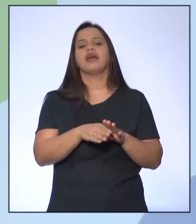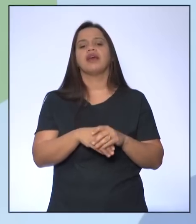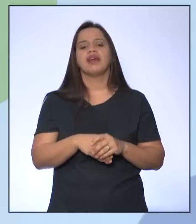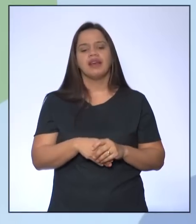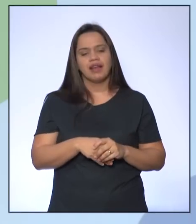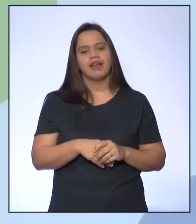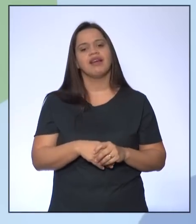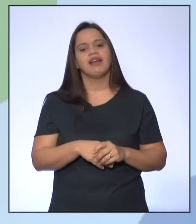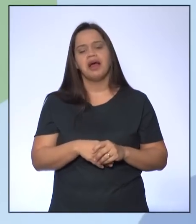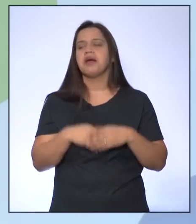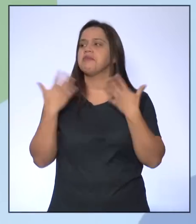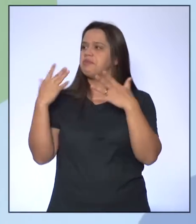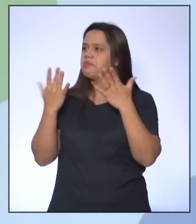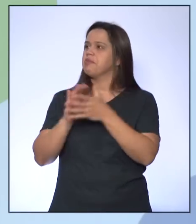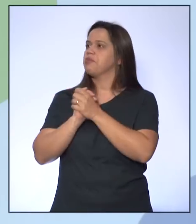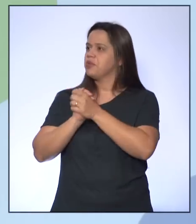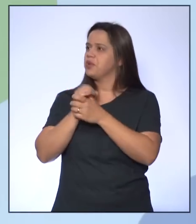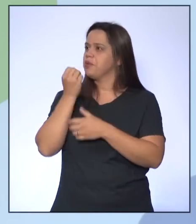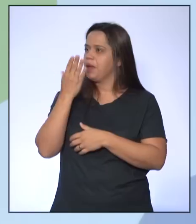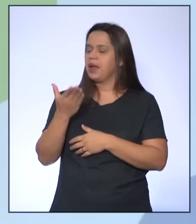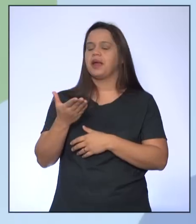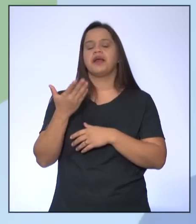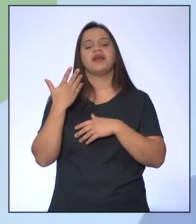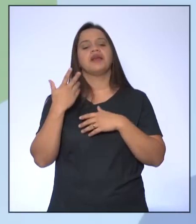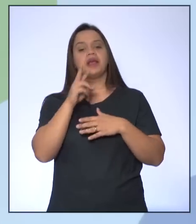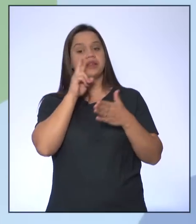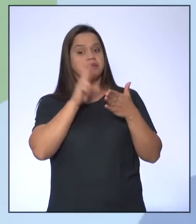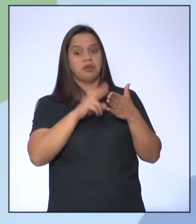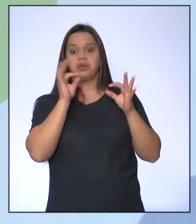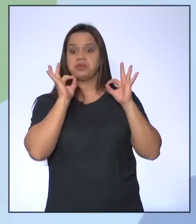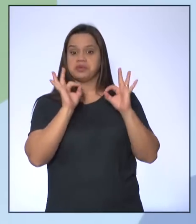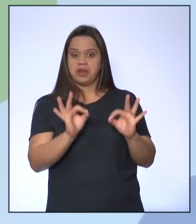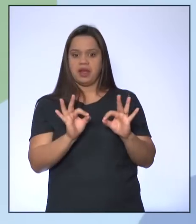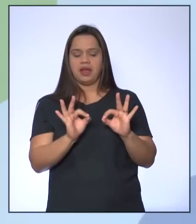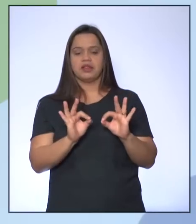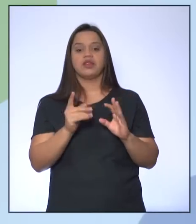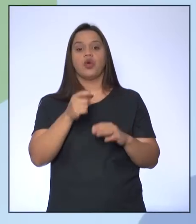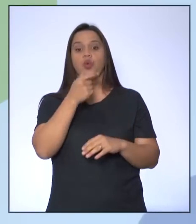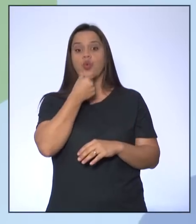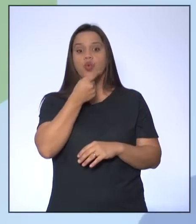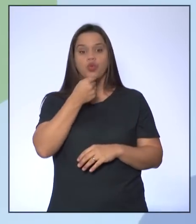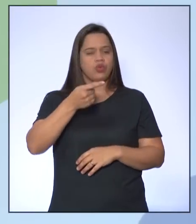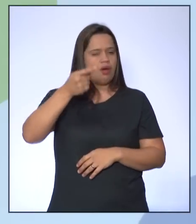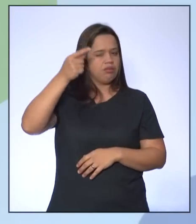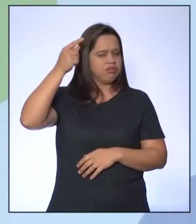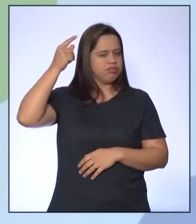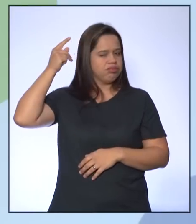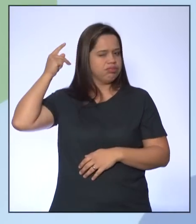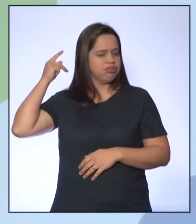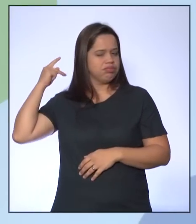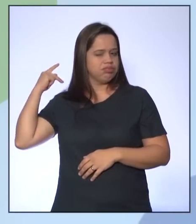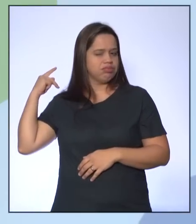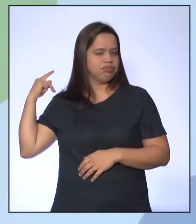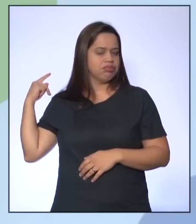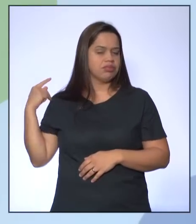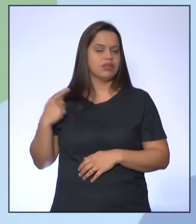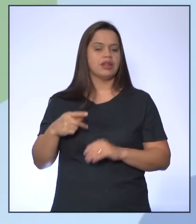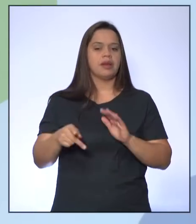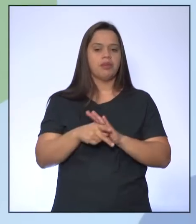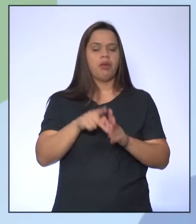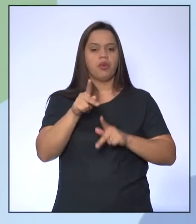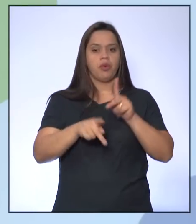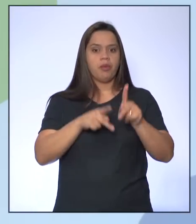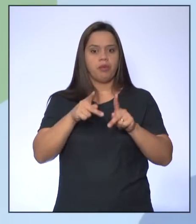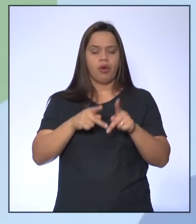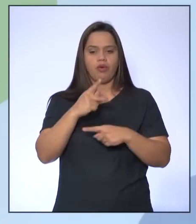bem. Parabéns, eles responderam super bem, né? Realmente, os homens das cavernas, nessas populações pré-históricas,